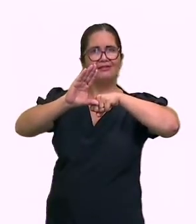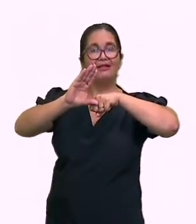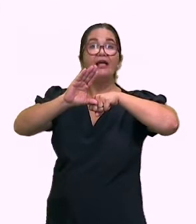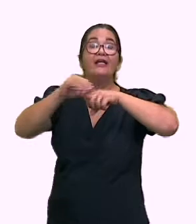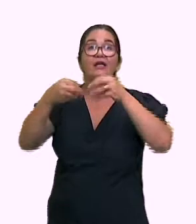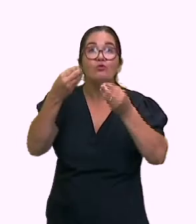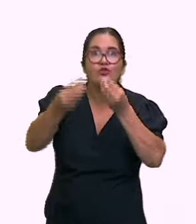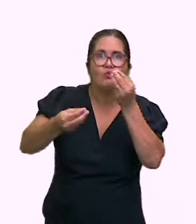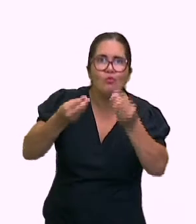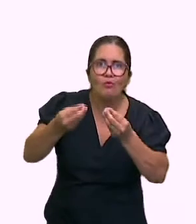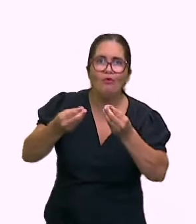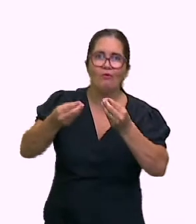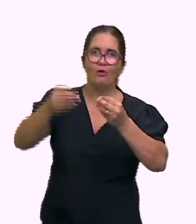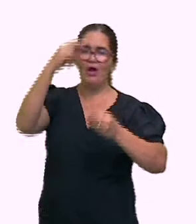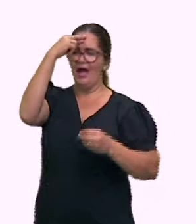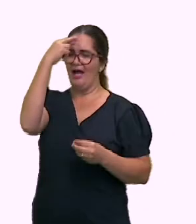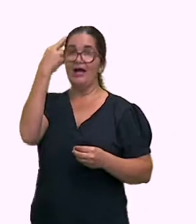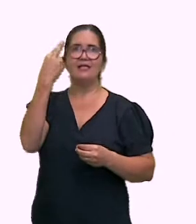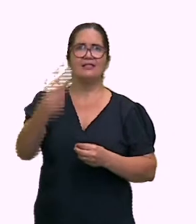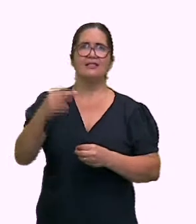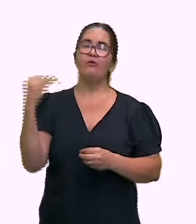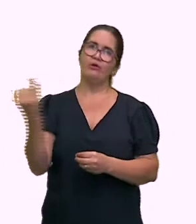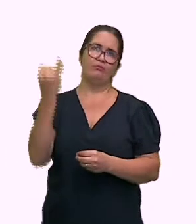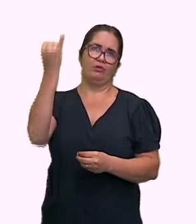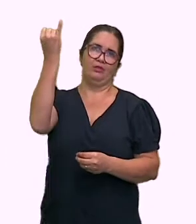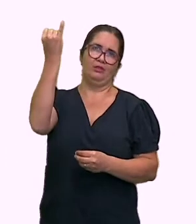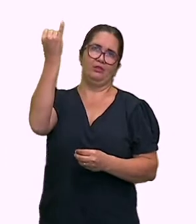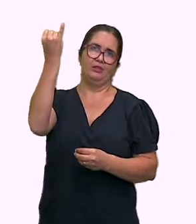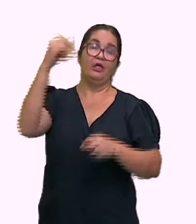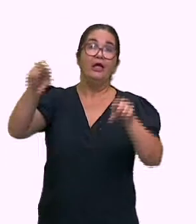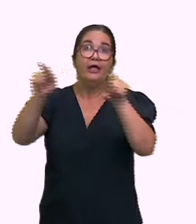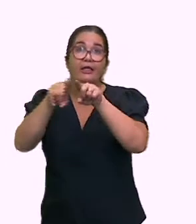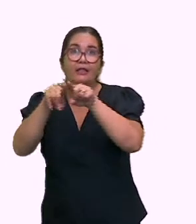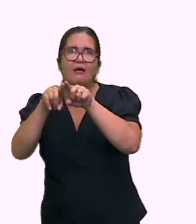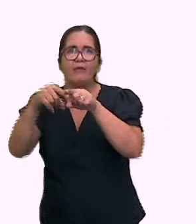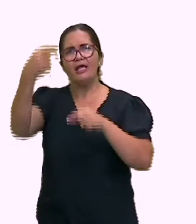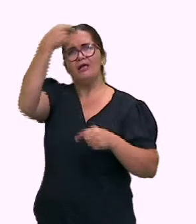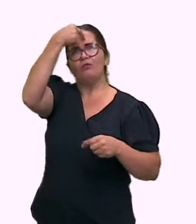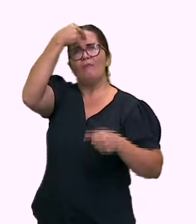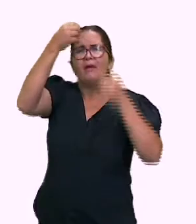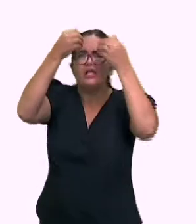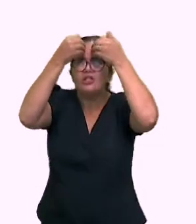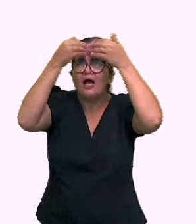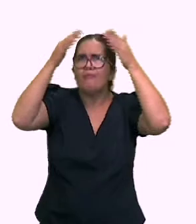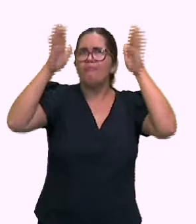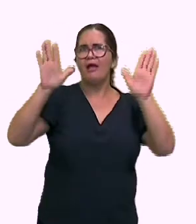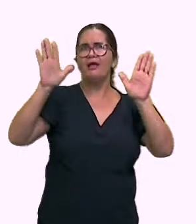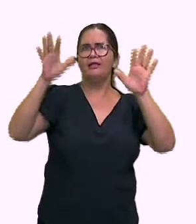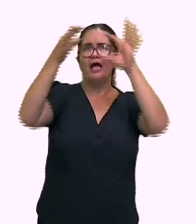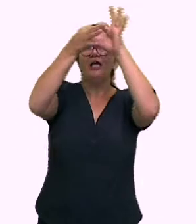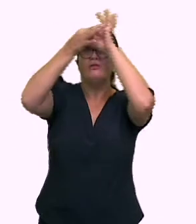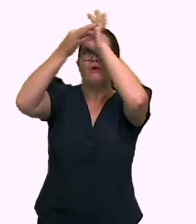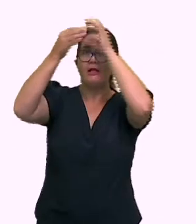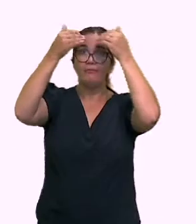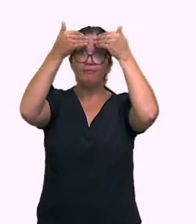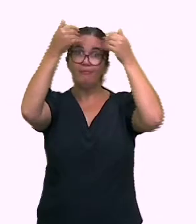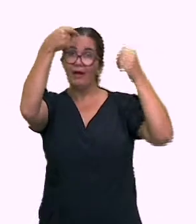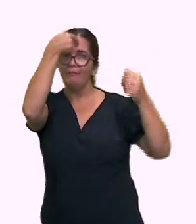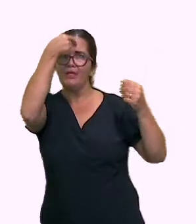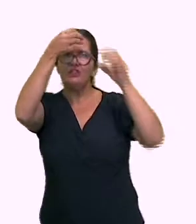processo de humanidade, de um esclarecimento, de uma liberdade de pensamento e do